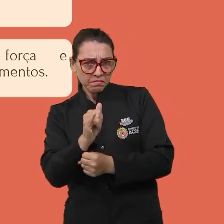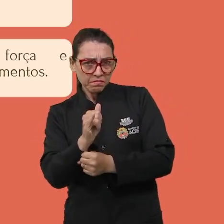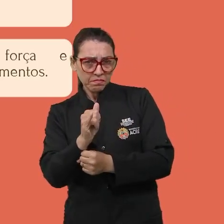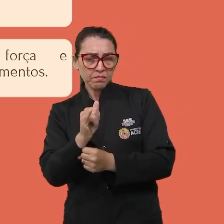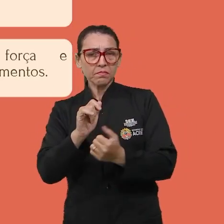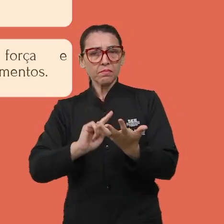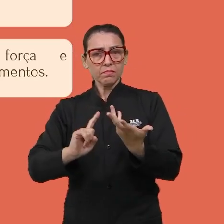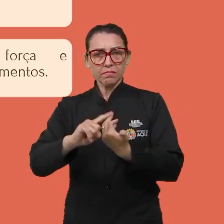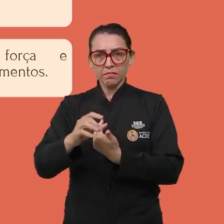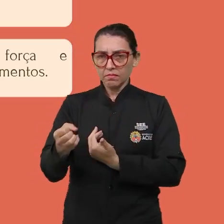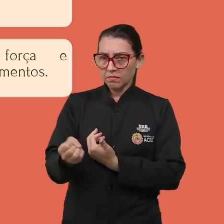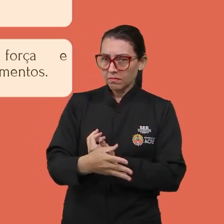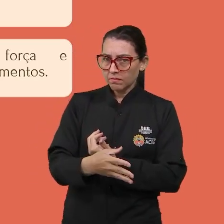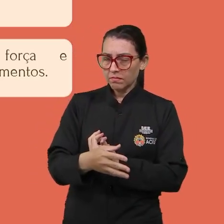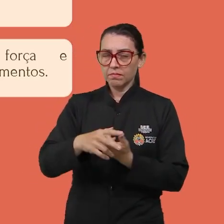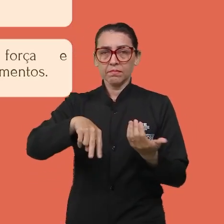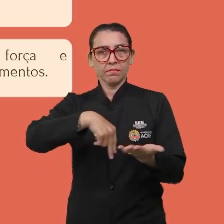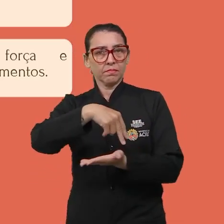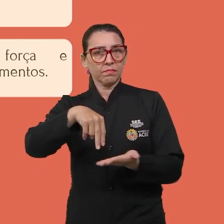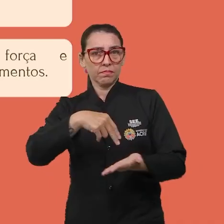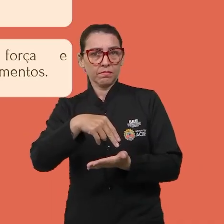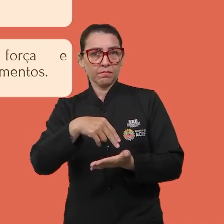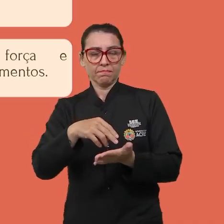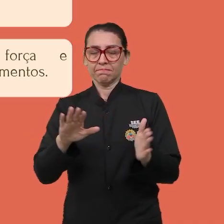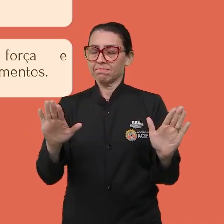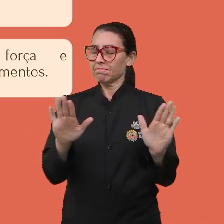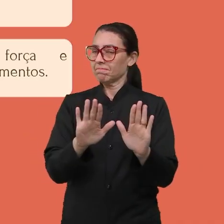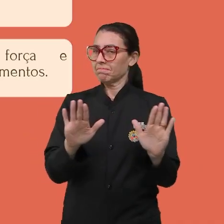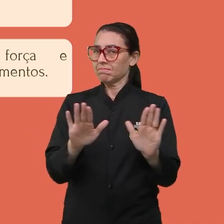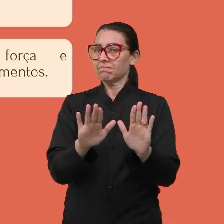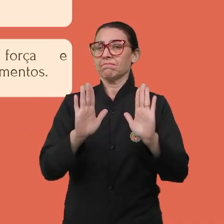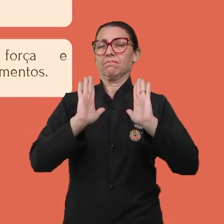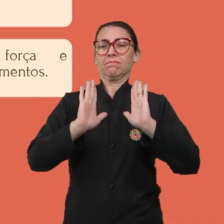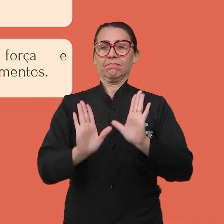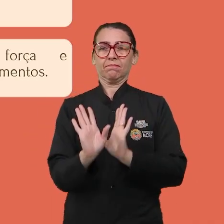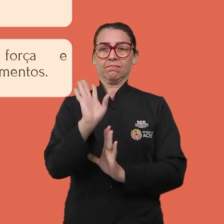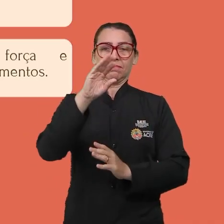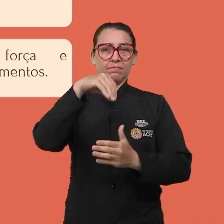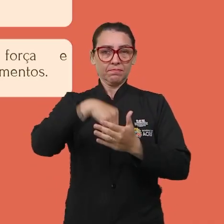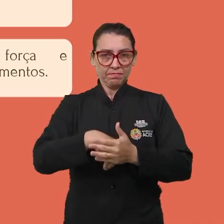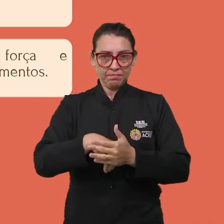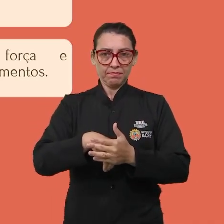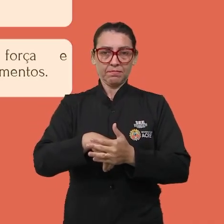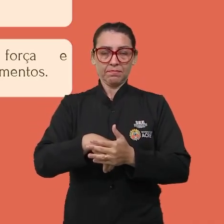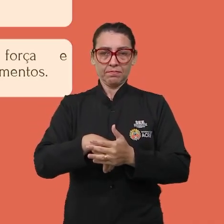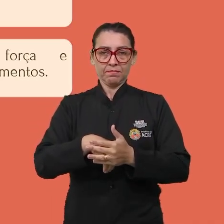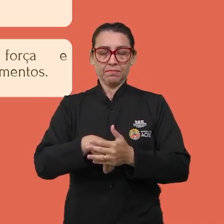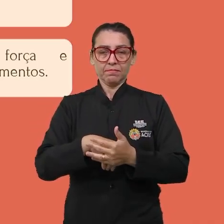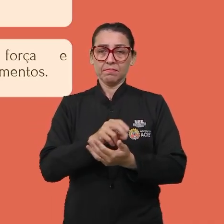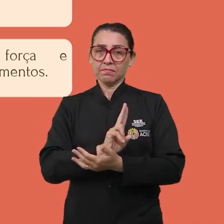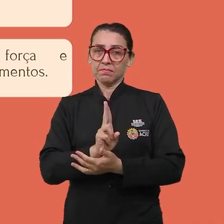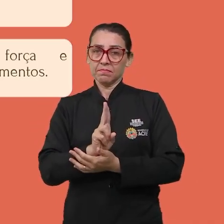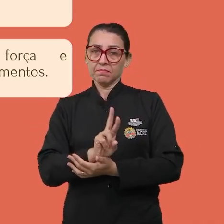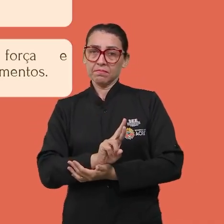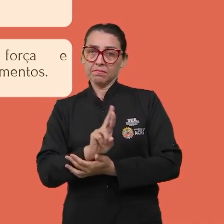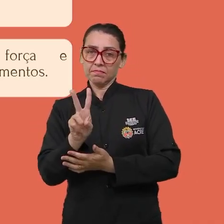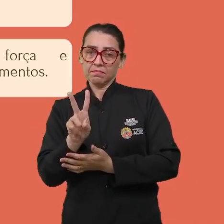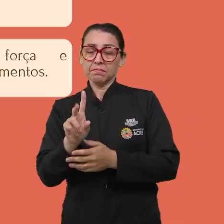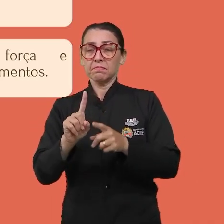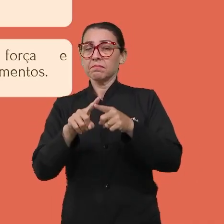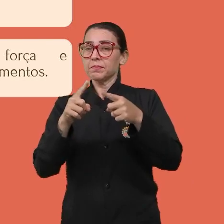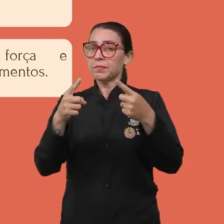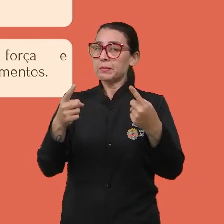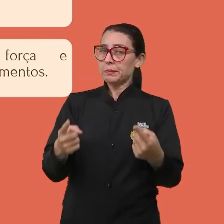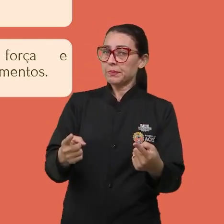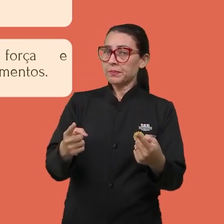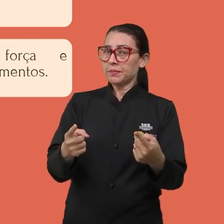um elemento novo na dança? Não, ele já é um elemento com uma nomenclatura diferente,